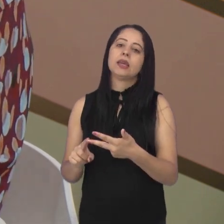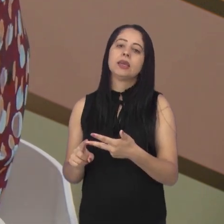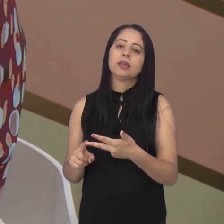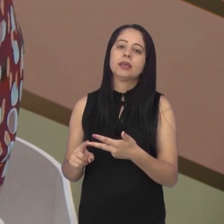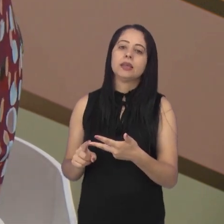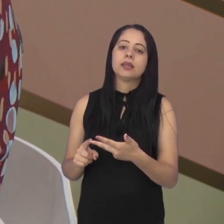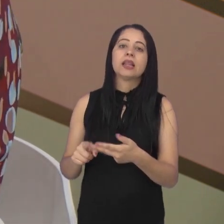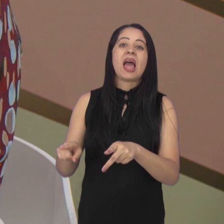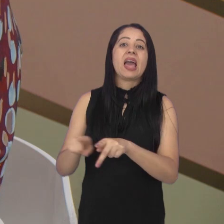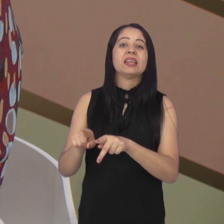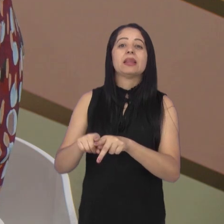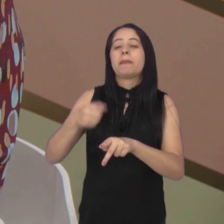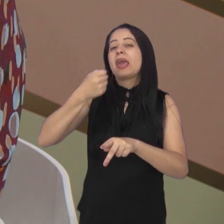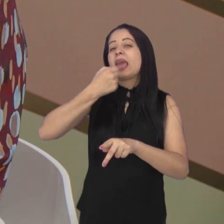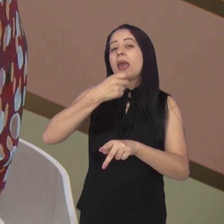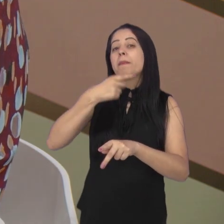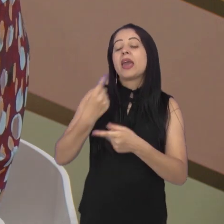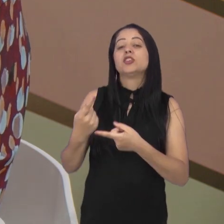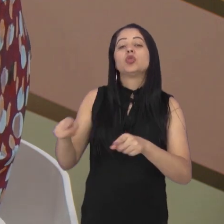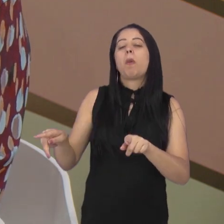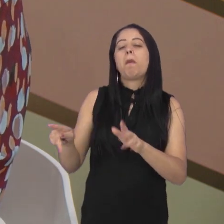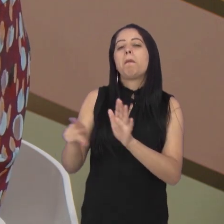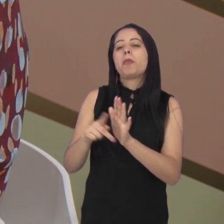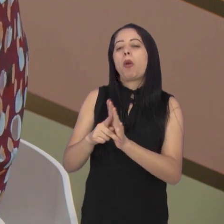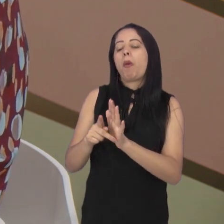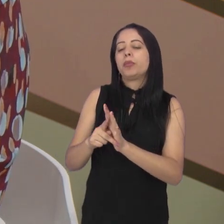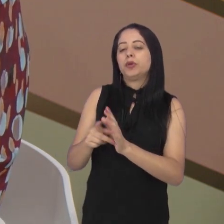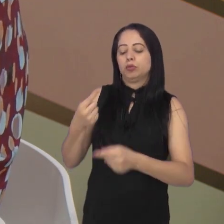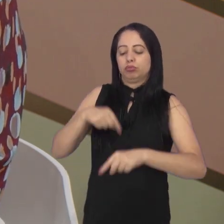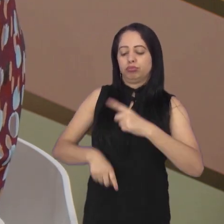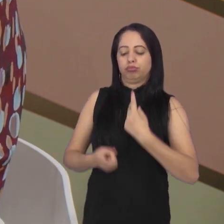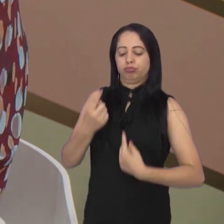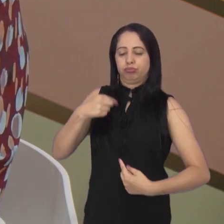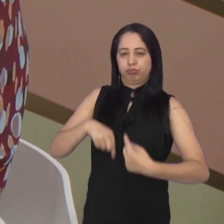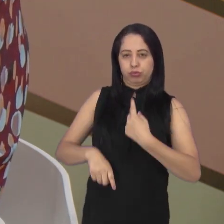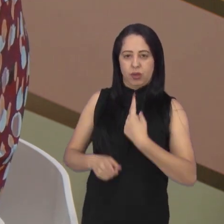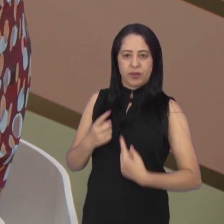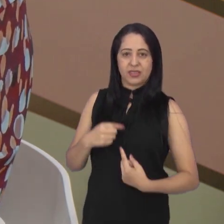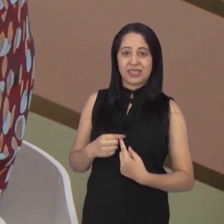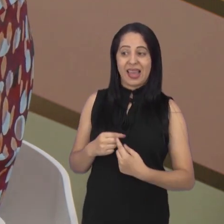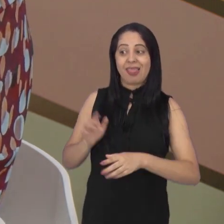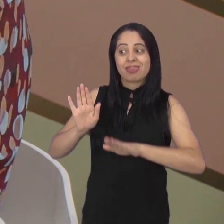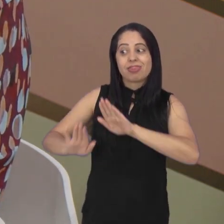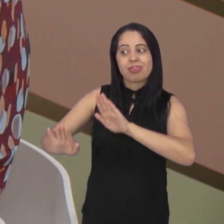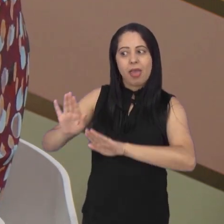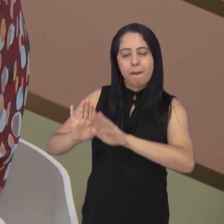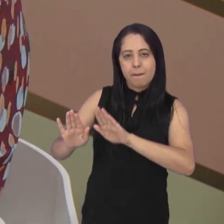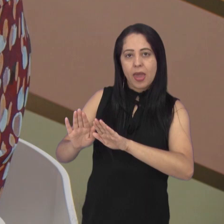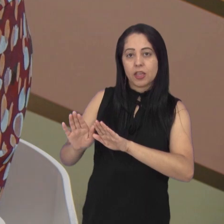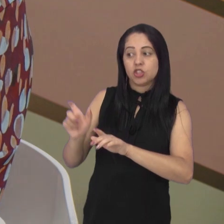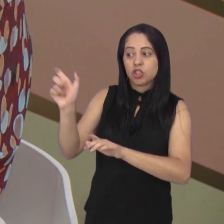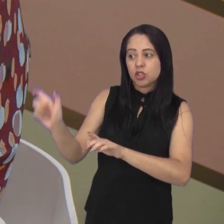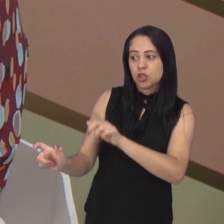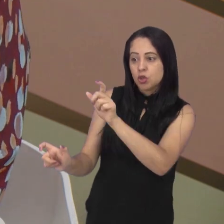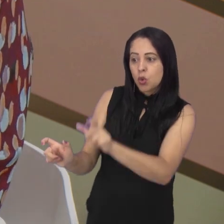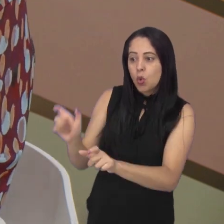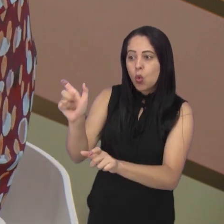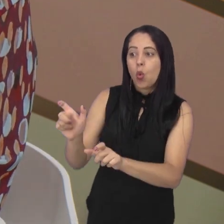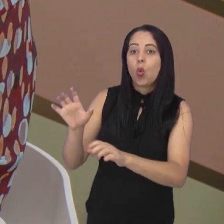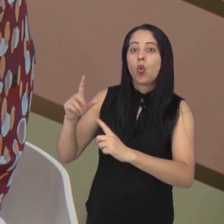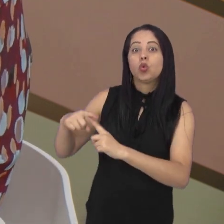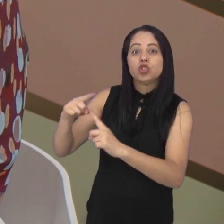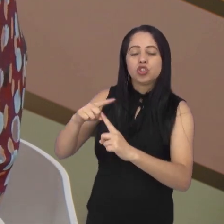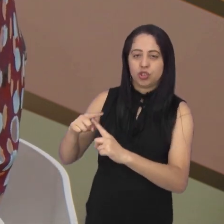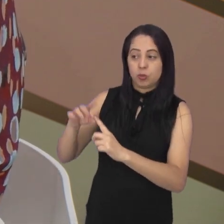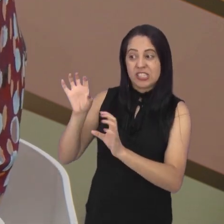era nova de imunobiológicos, que é um tratamento mais para o futuro. Então depende muito da clínica do paciente, das manifestações e como que